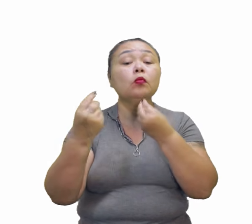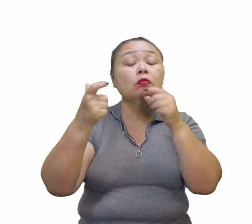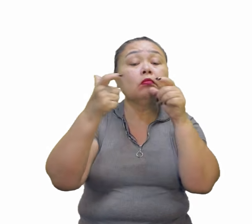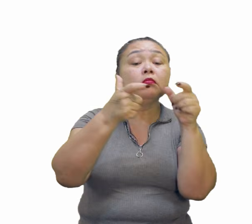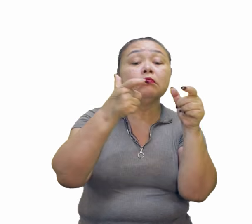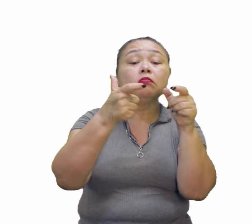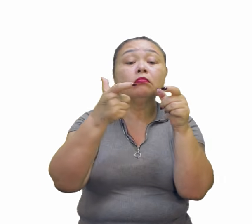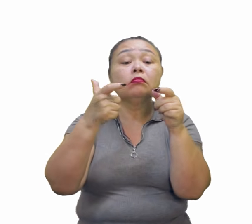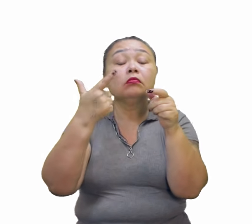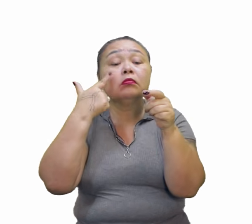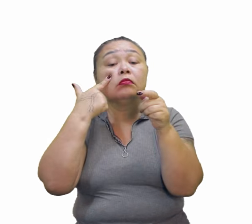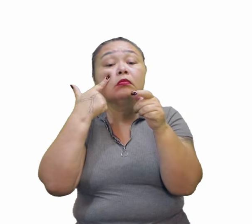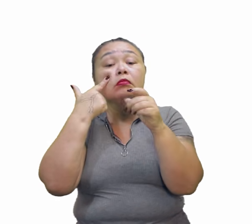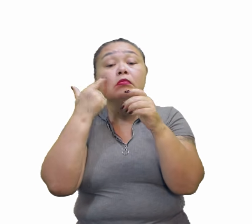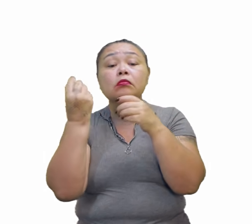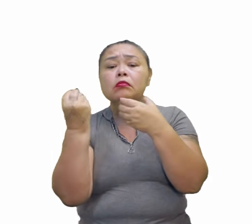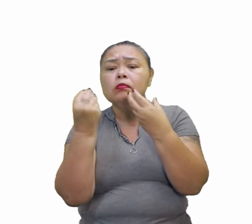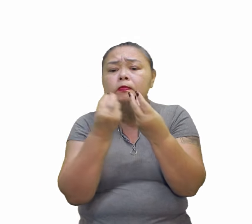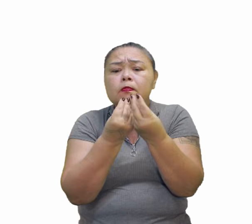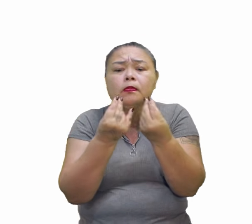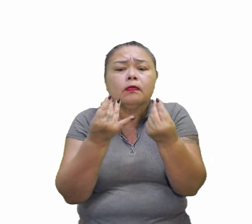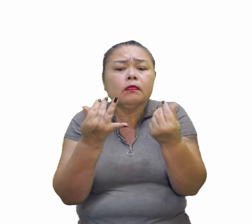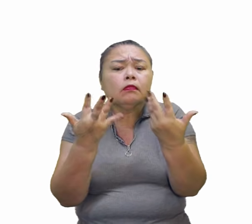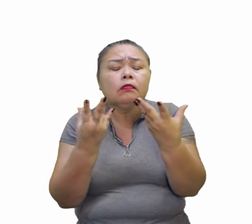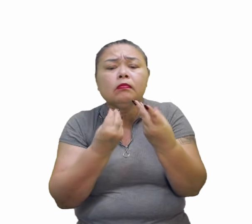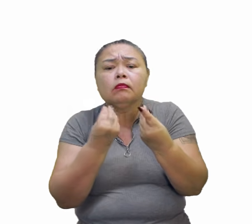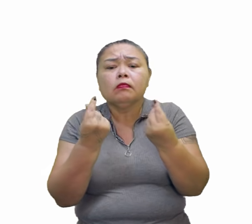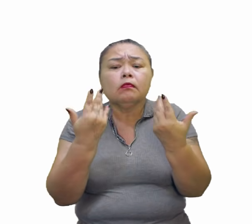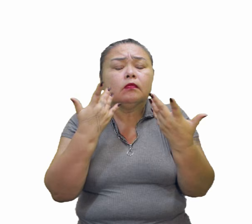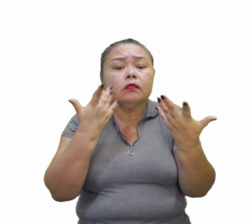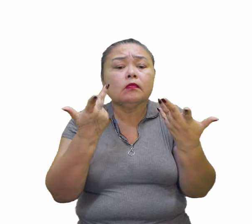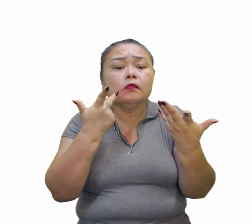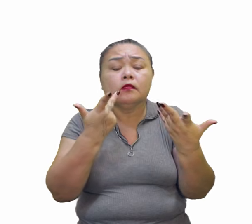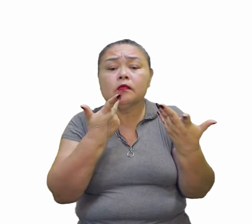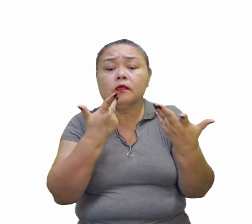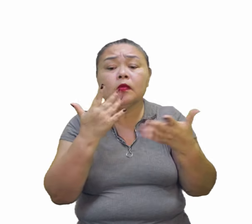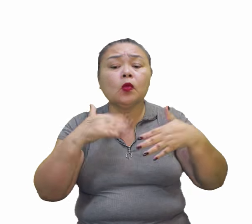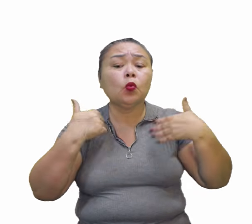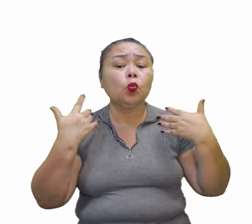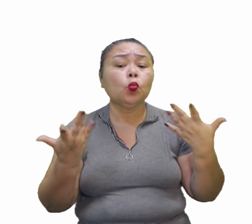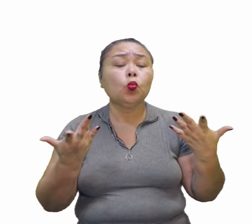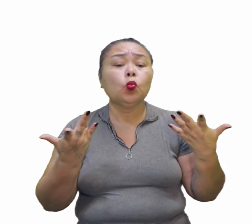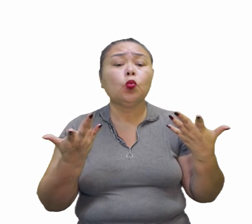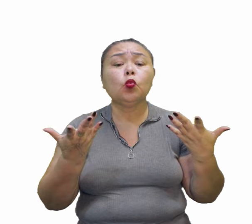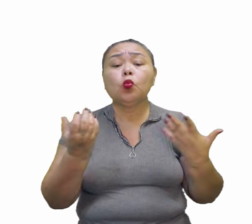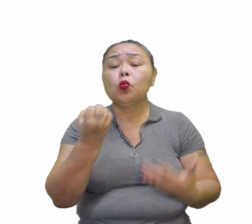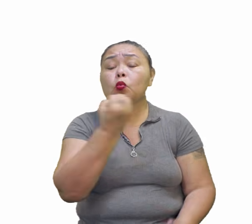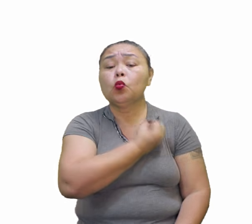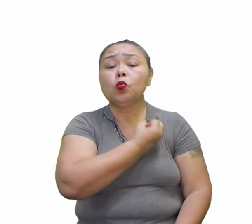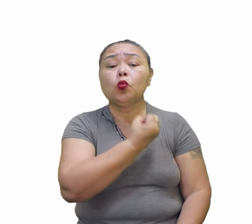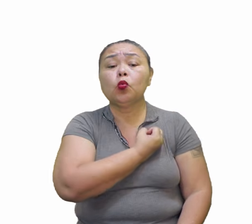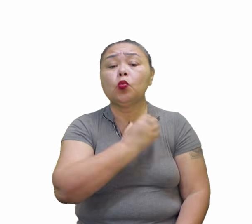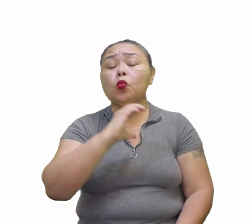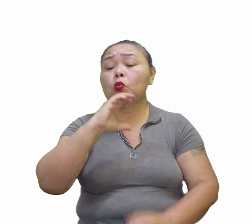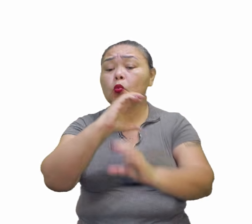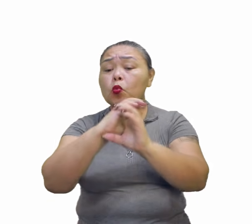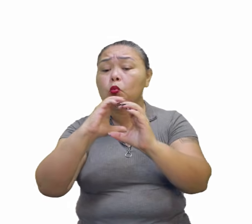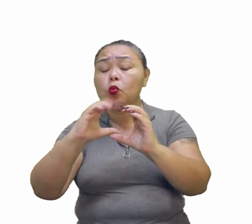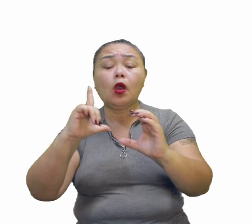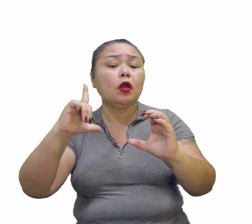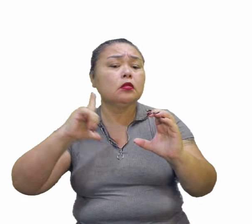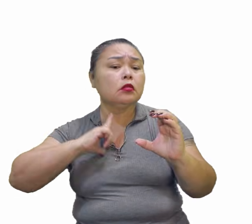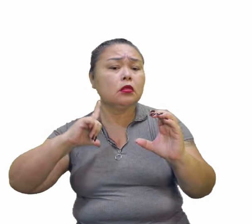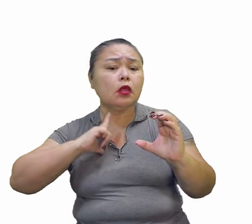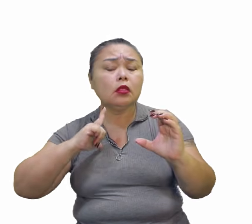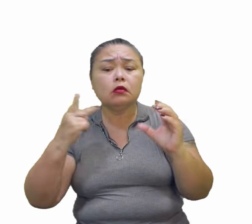onde está essa insaturação. Ou seja, eu vou dizer qual é o número do carbono que